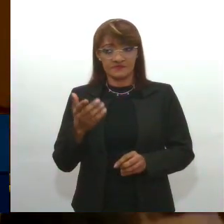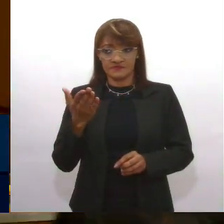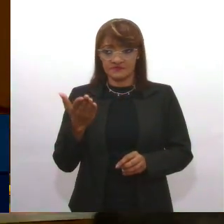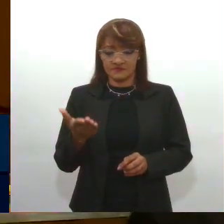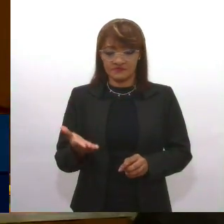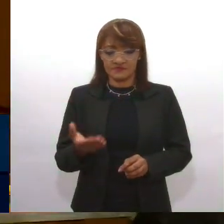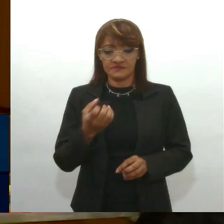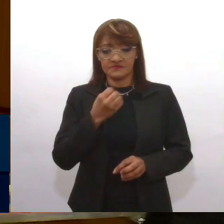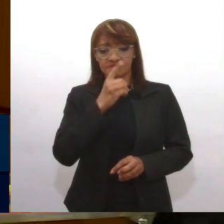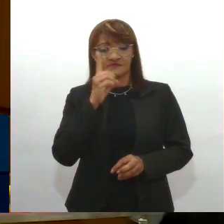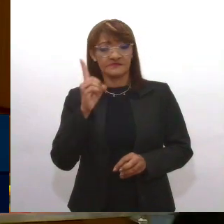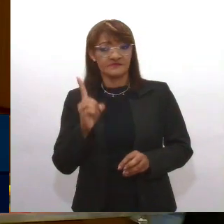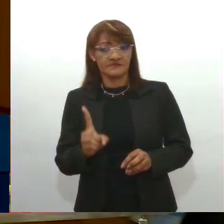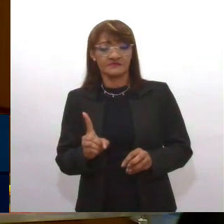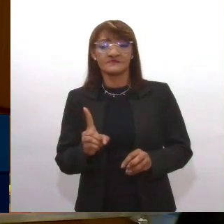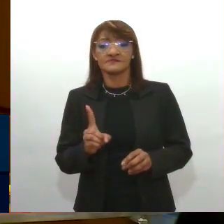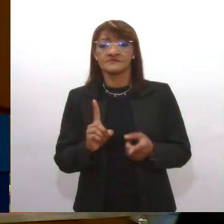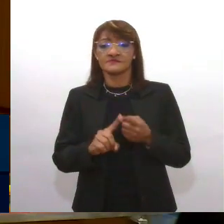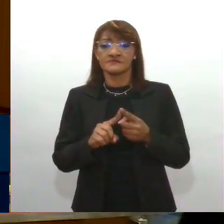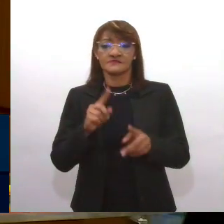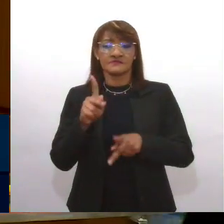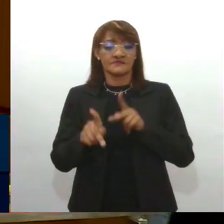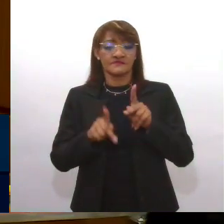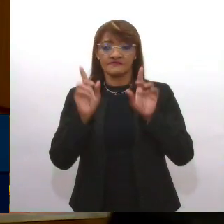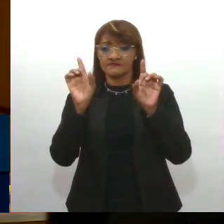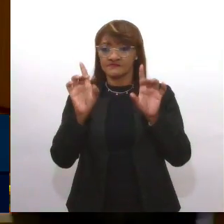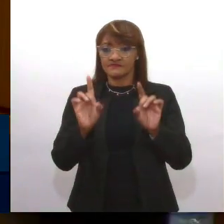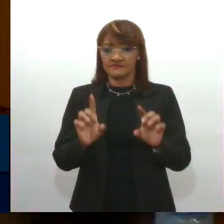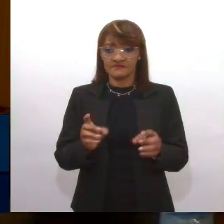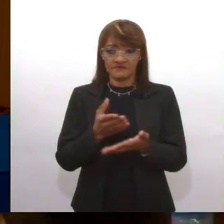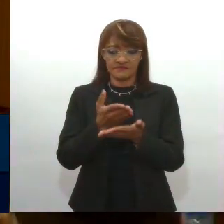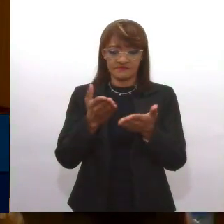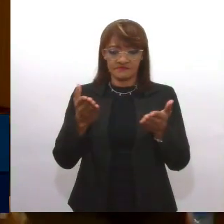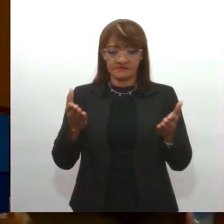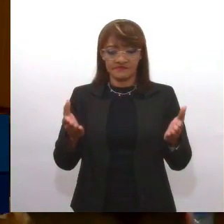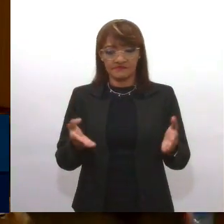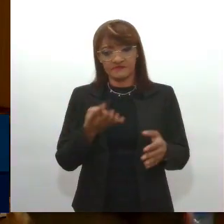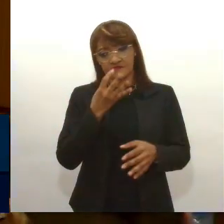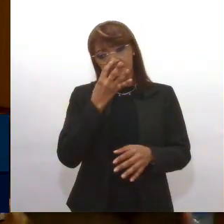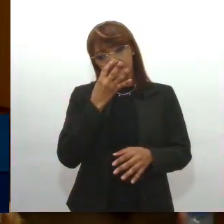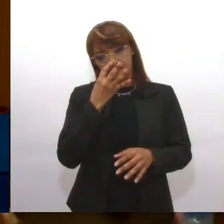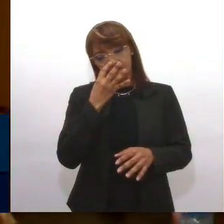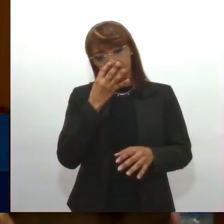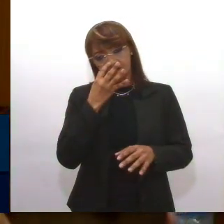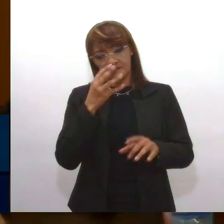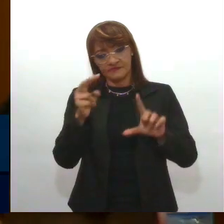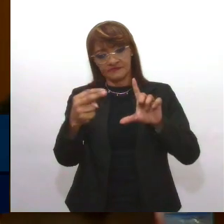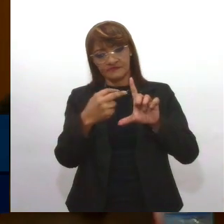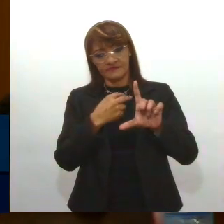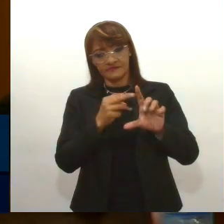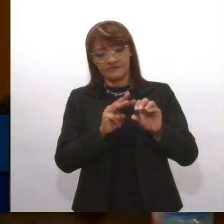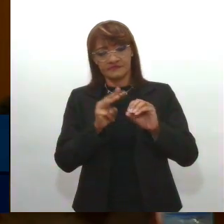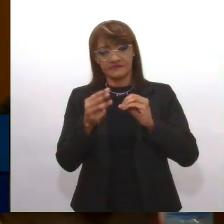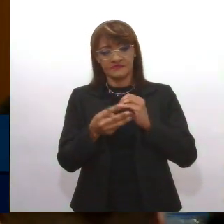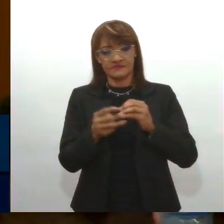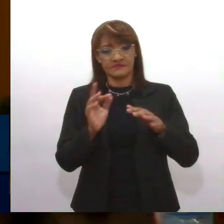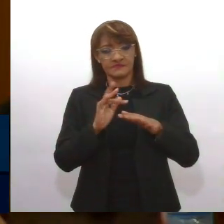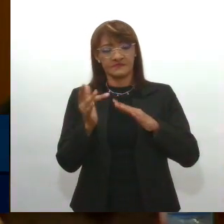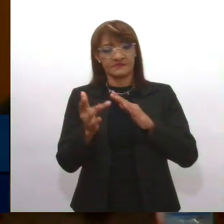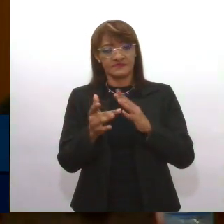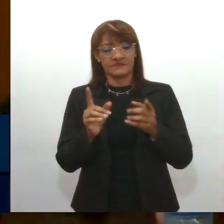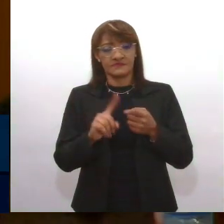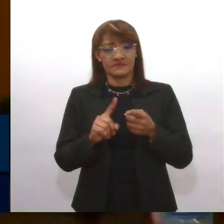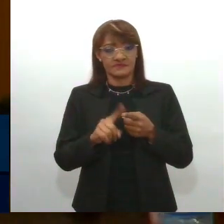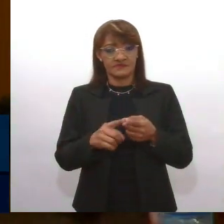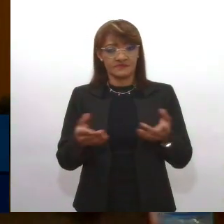sergipana que nos acompanha pela TV alés e redes sociais vou fazer minha descrição para contemplar as